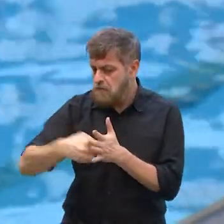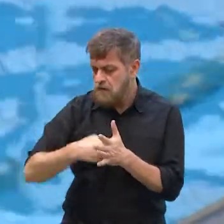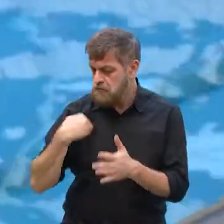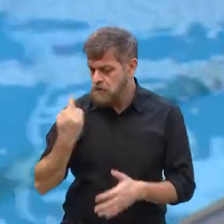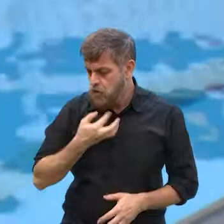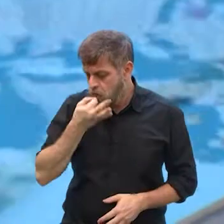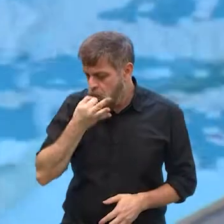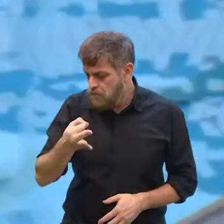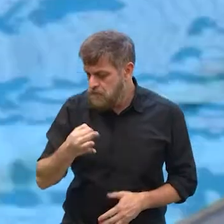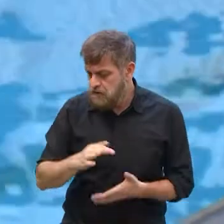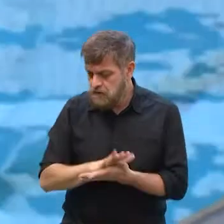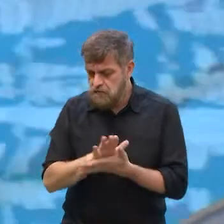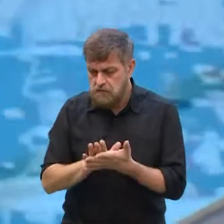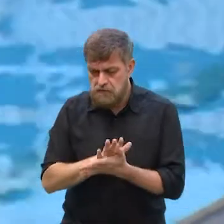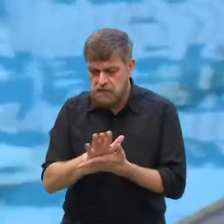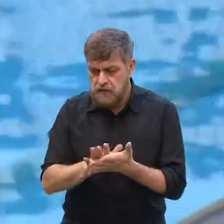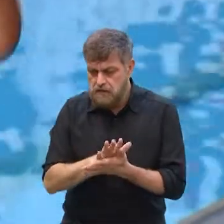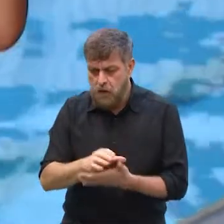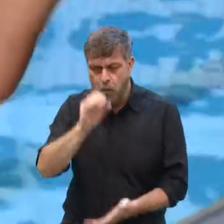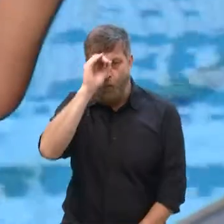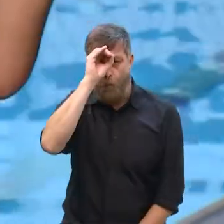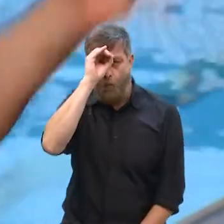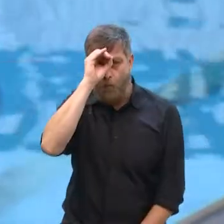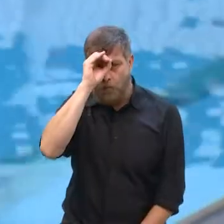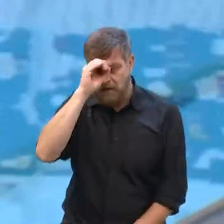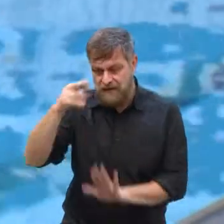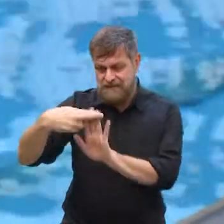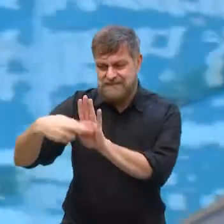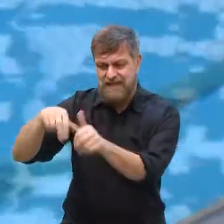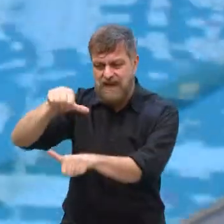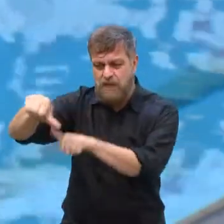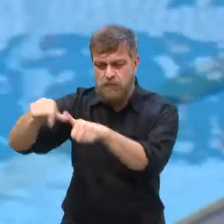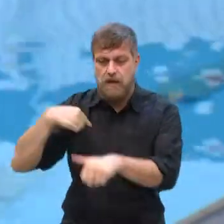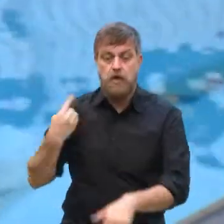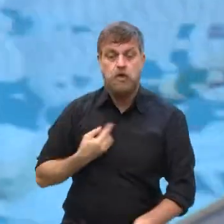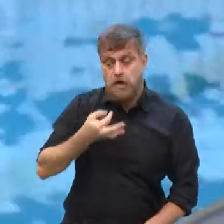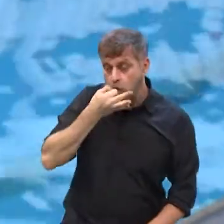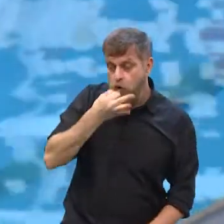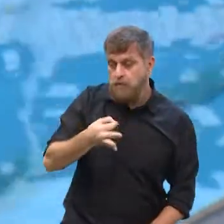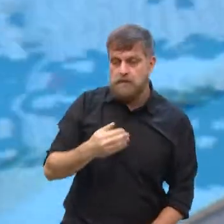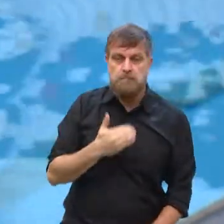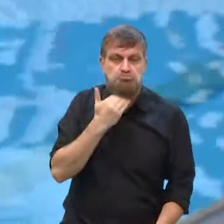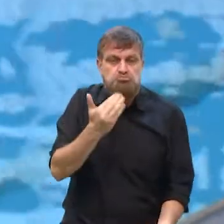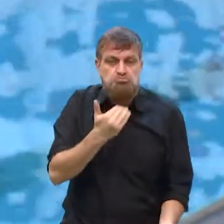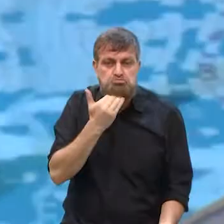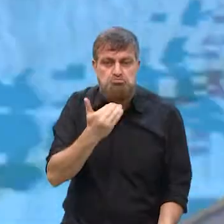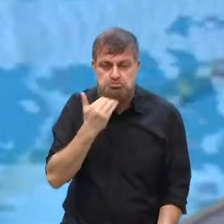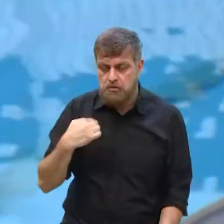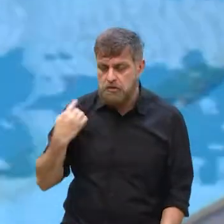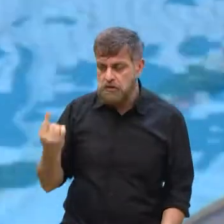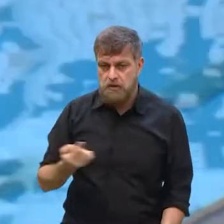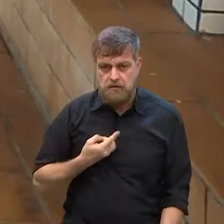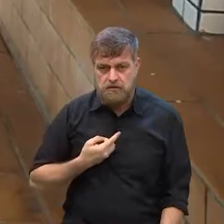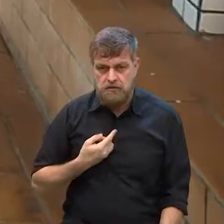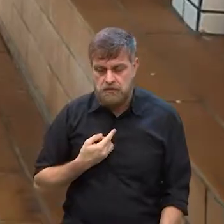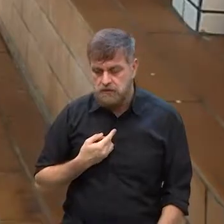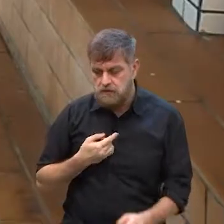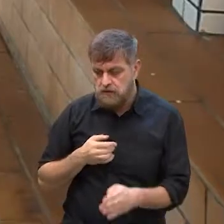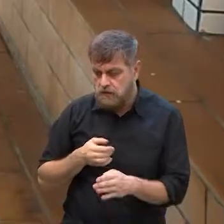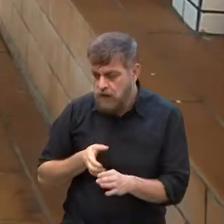momento, o que nós achávamos disso, se fizesse uma mudança assim, o que nós pensaríamos, e ainda assim nós não estamos sendo